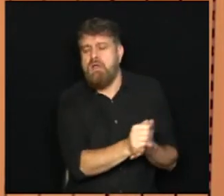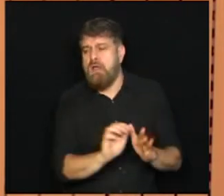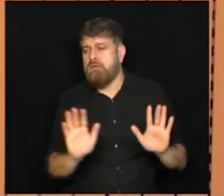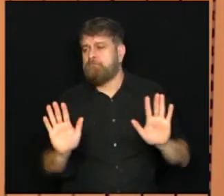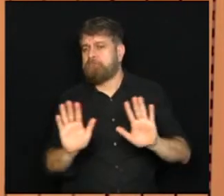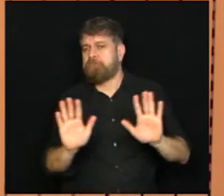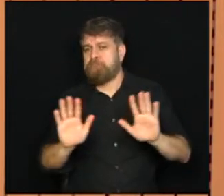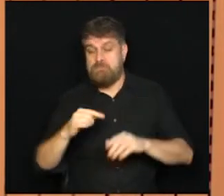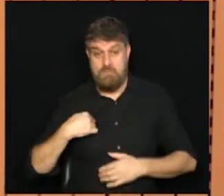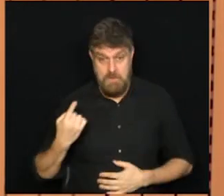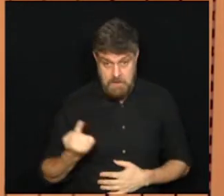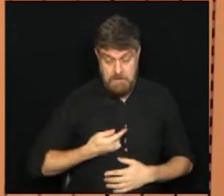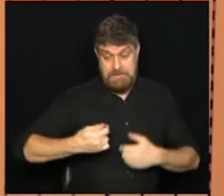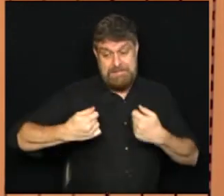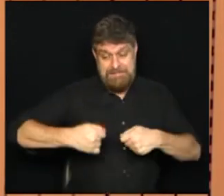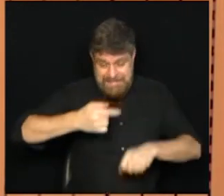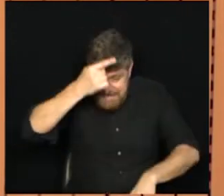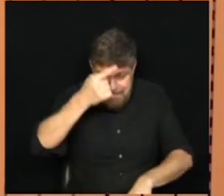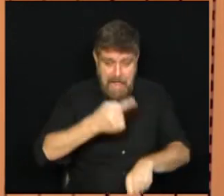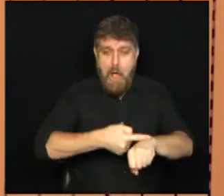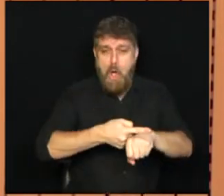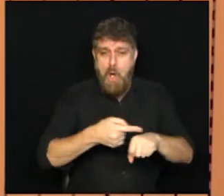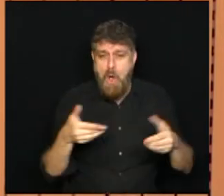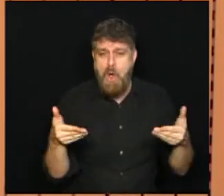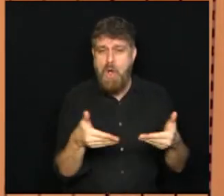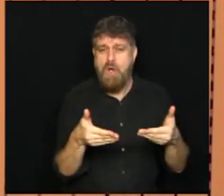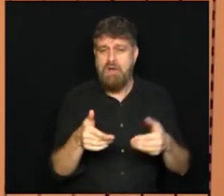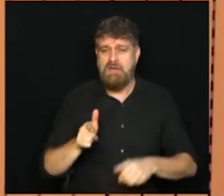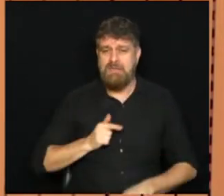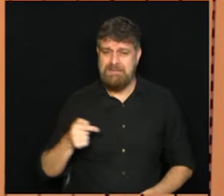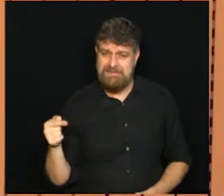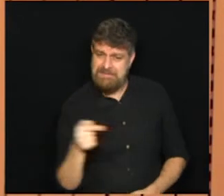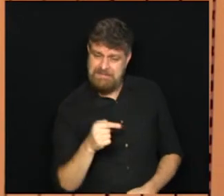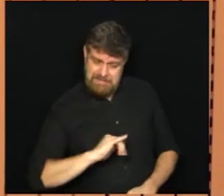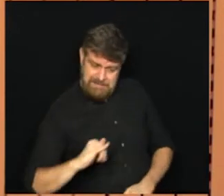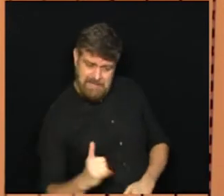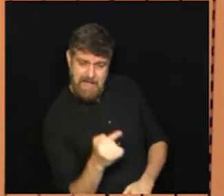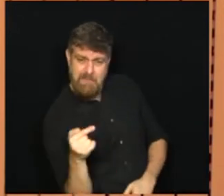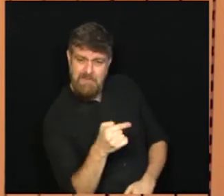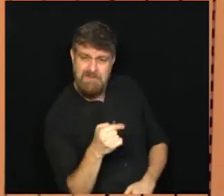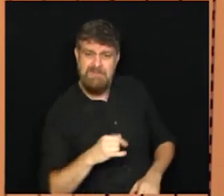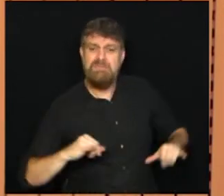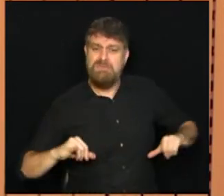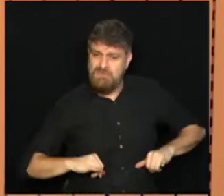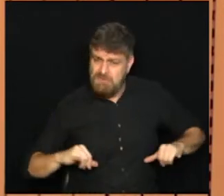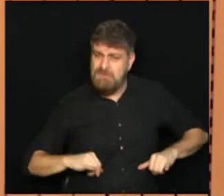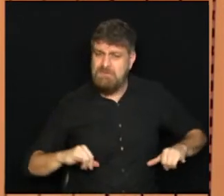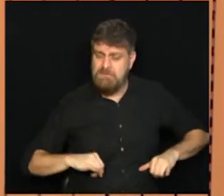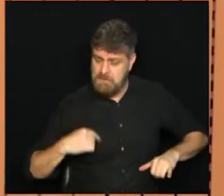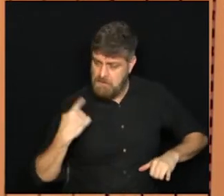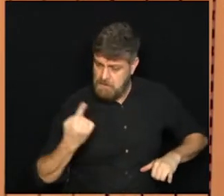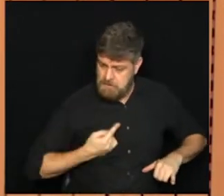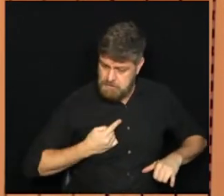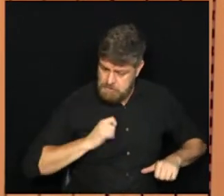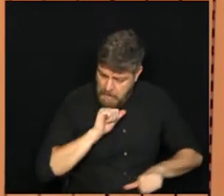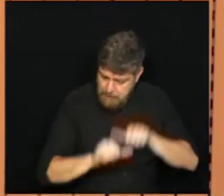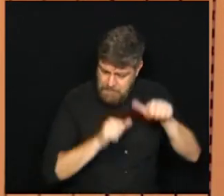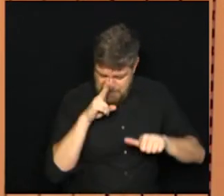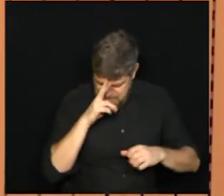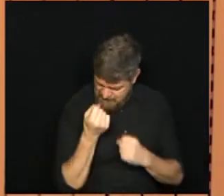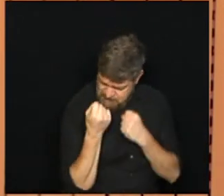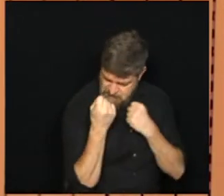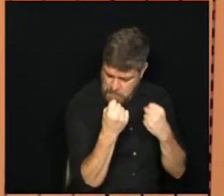gente precisa, né, nesse momento, fazer dessa dor, né, uma força para que a gente consiga,